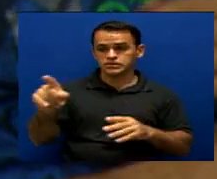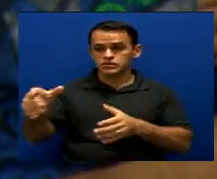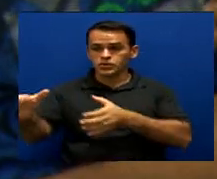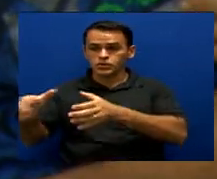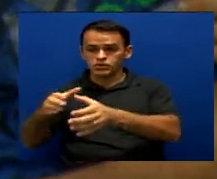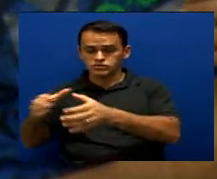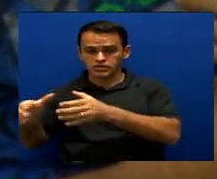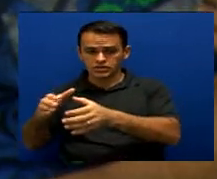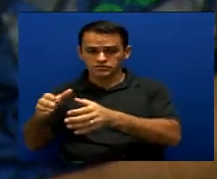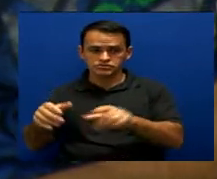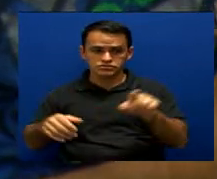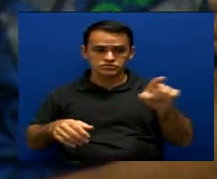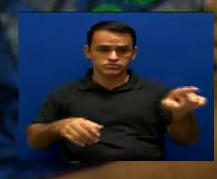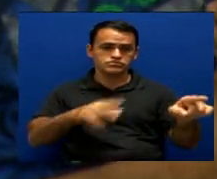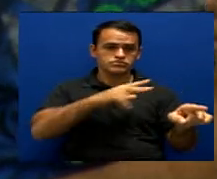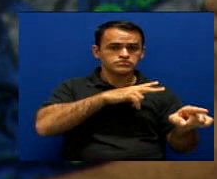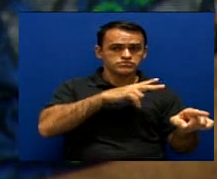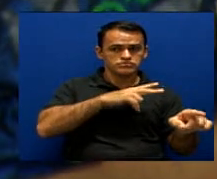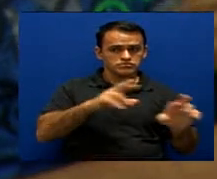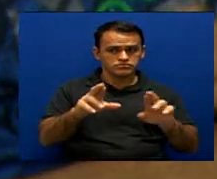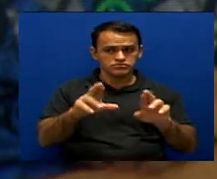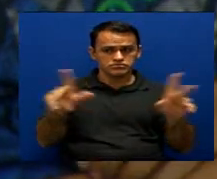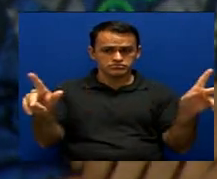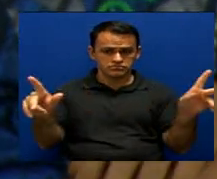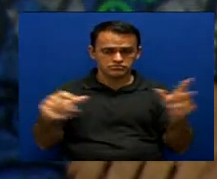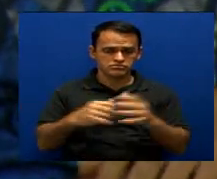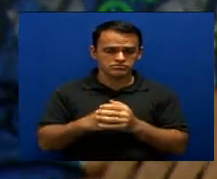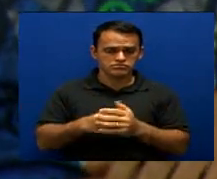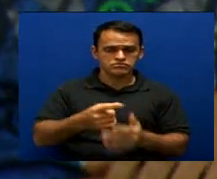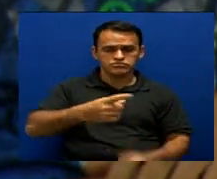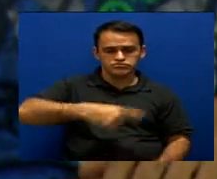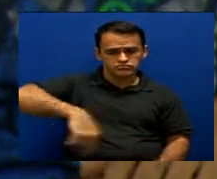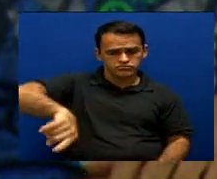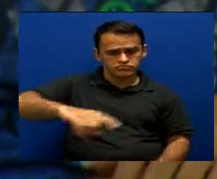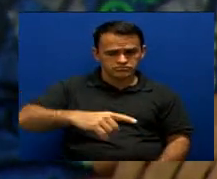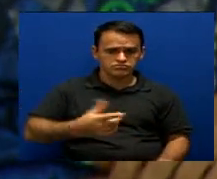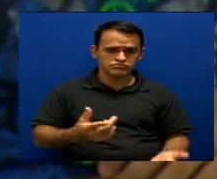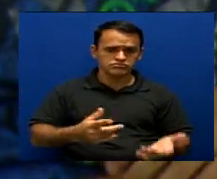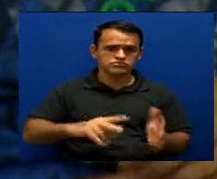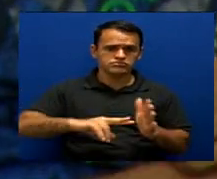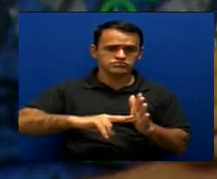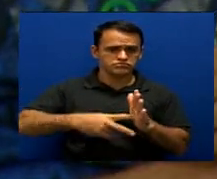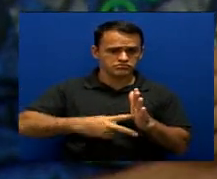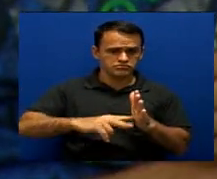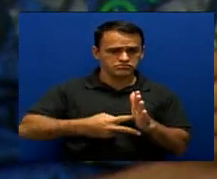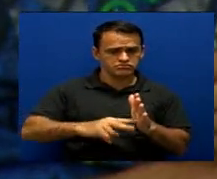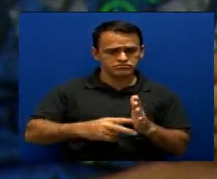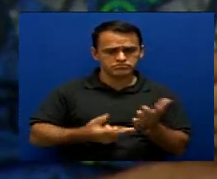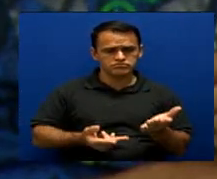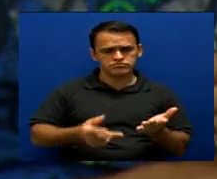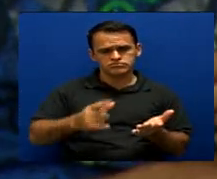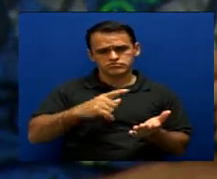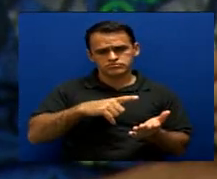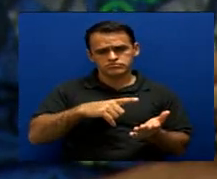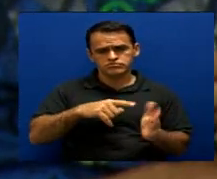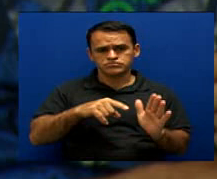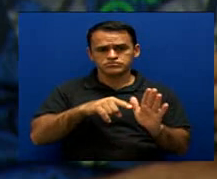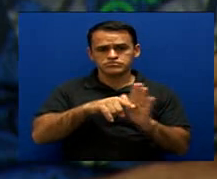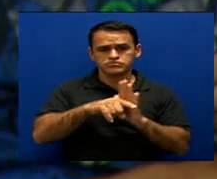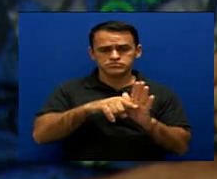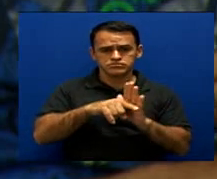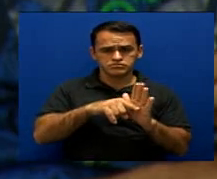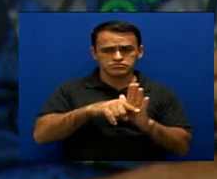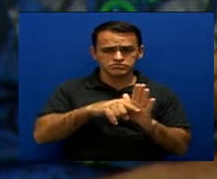e um de casado nós sindicalistas nós temos inclusive é pesquisas